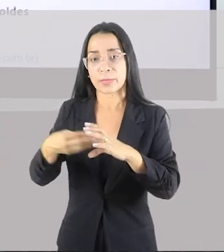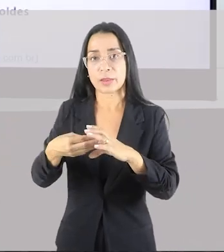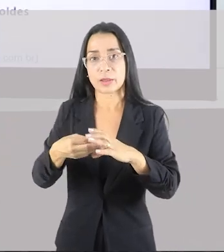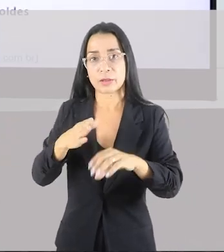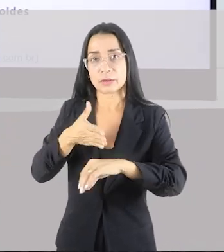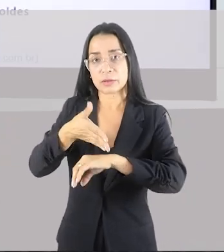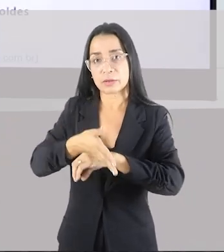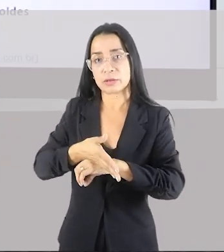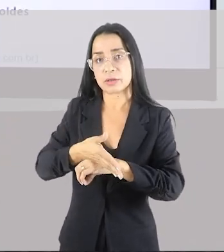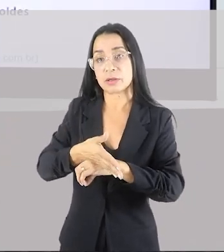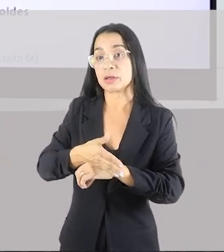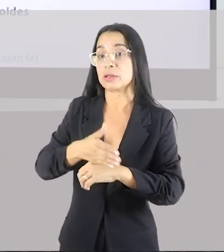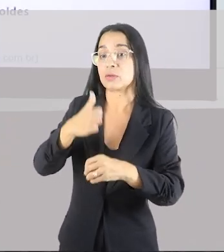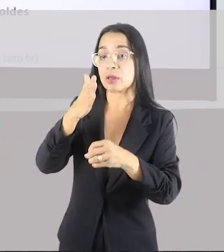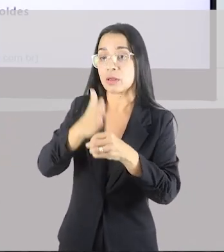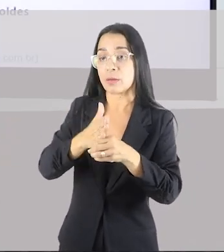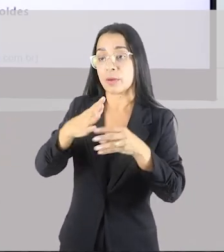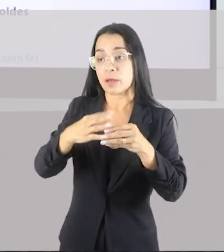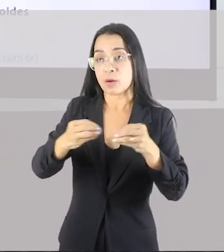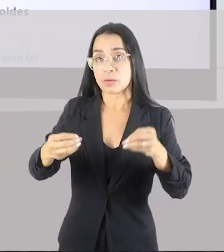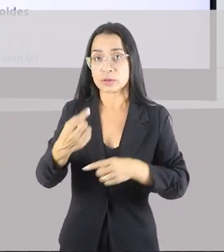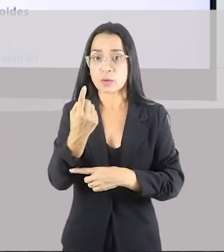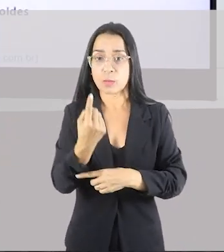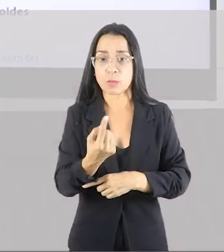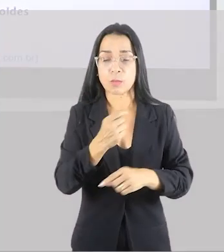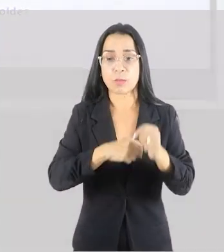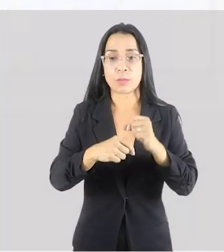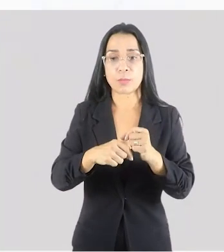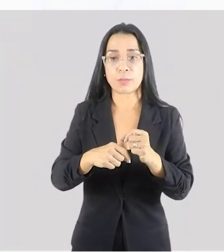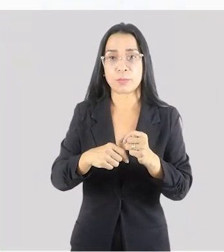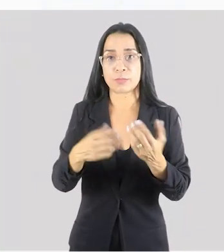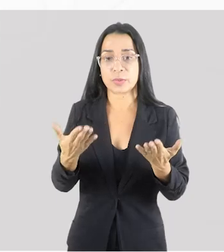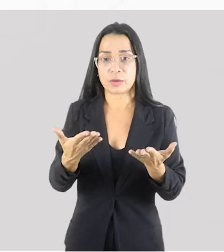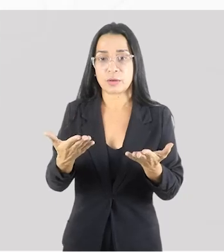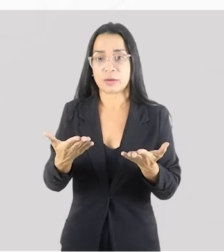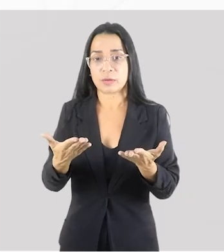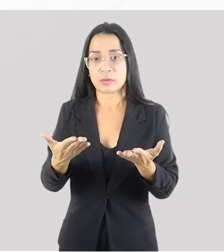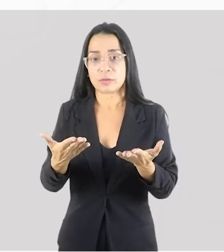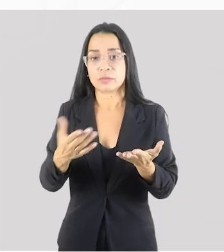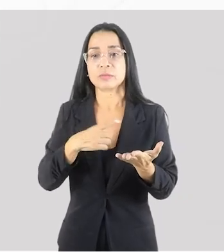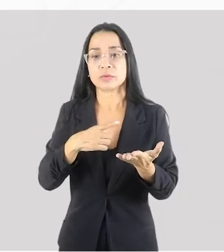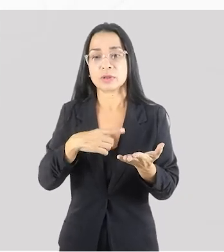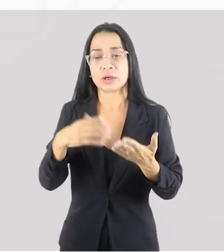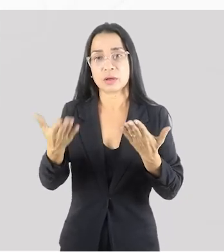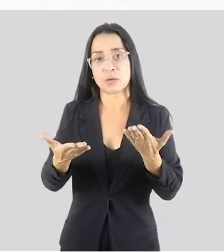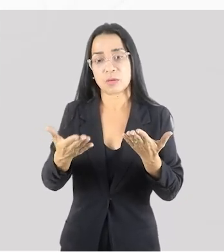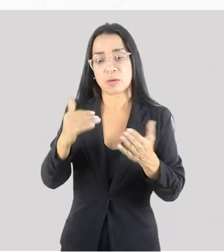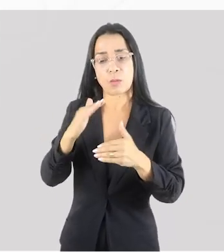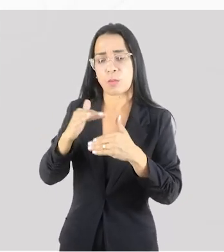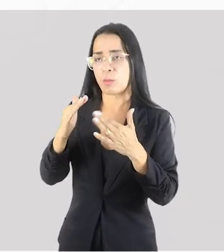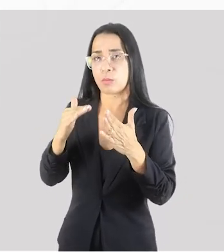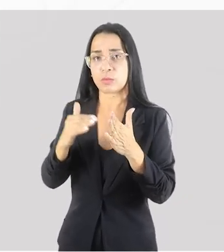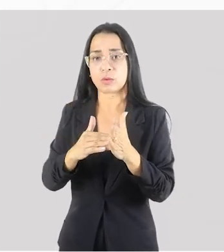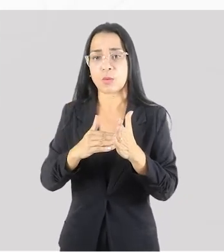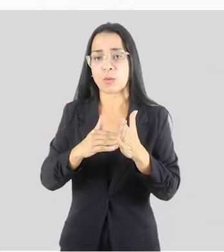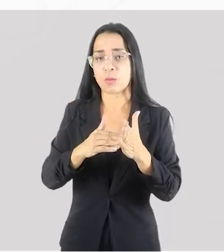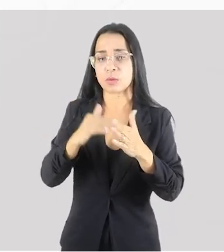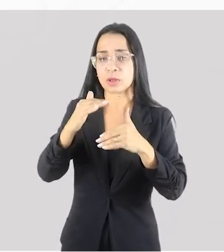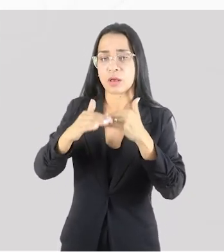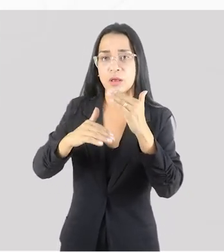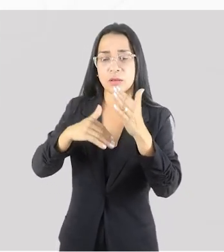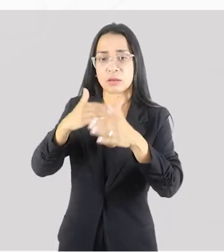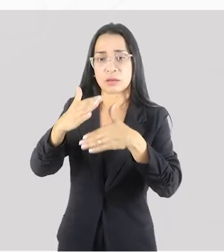na meiose 1, tá certo? Chegando na meiose 1, a gente vai ter toda, né, uma sequência